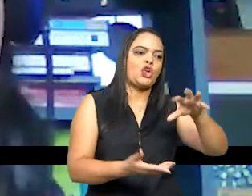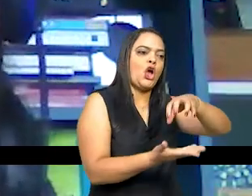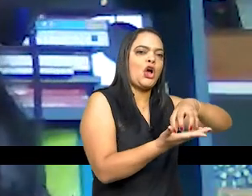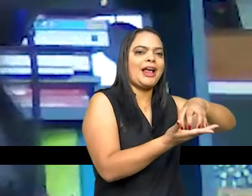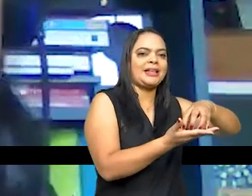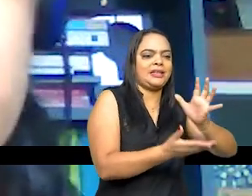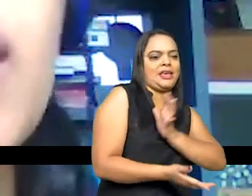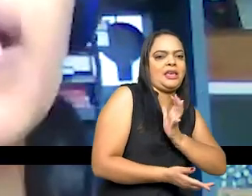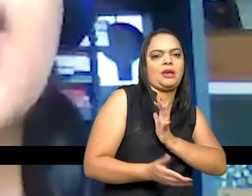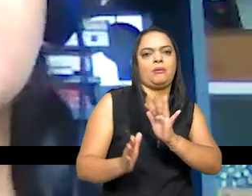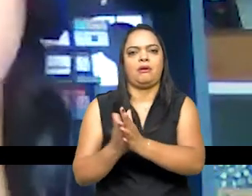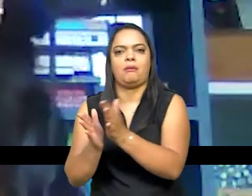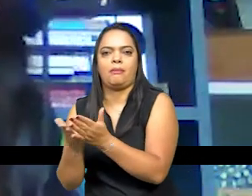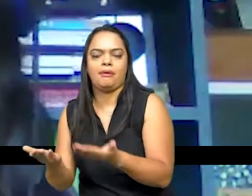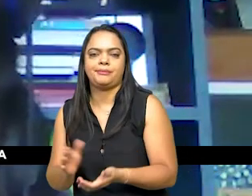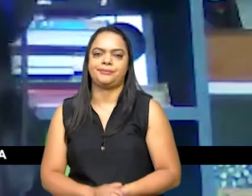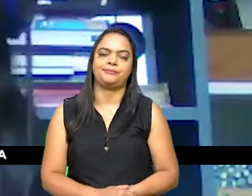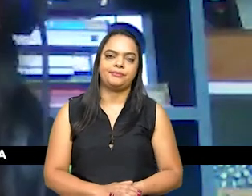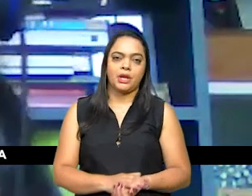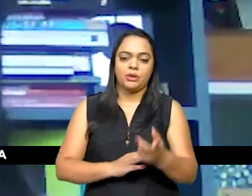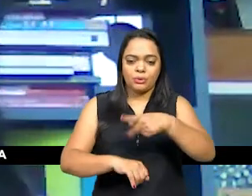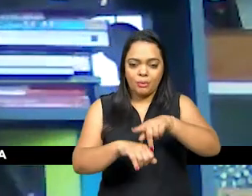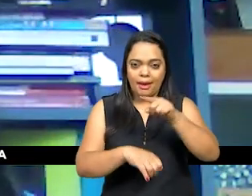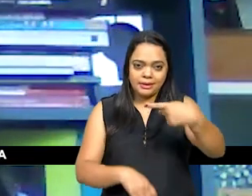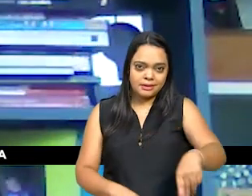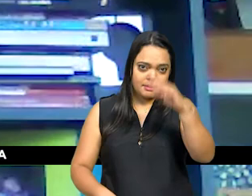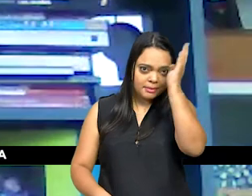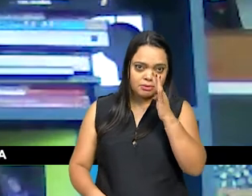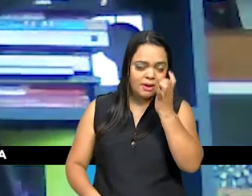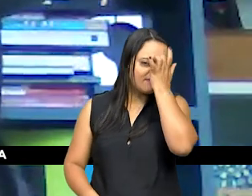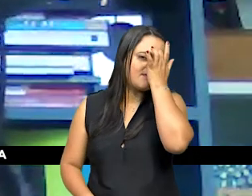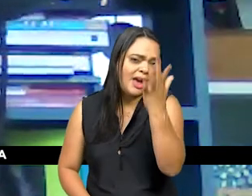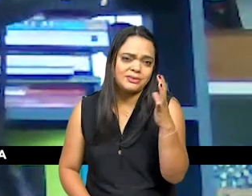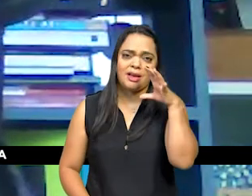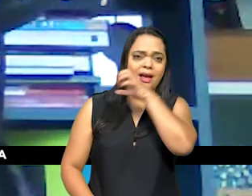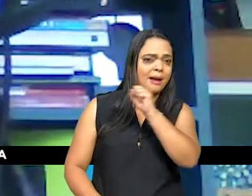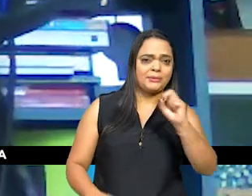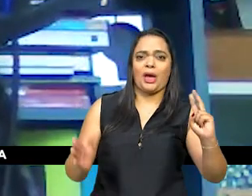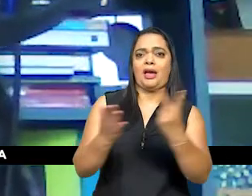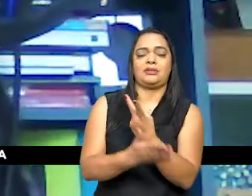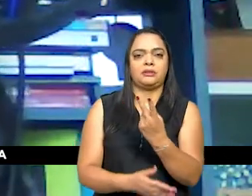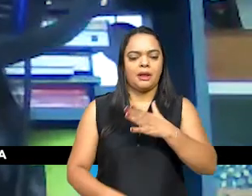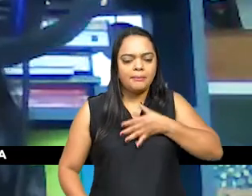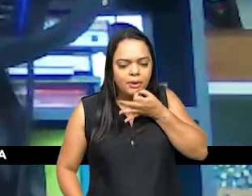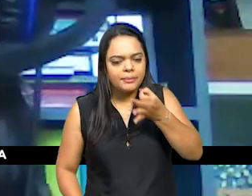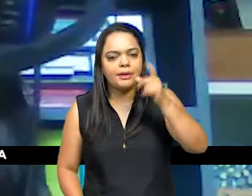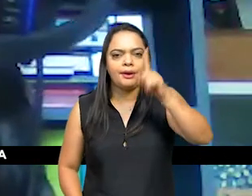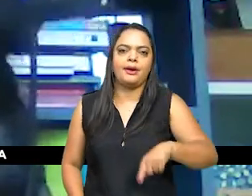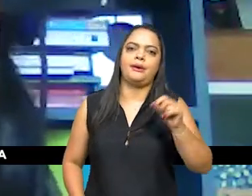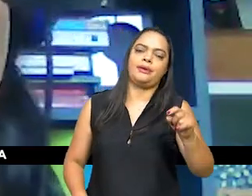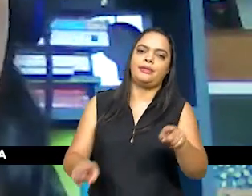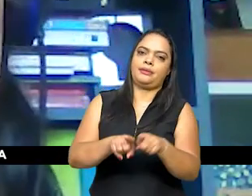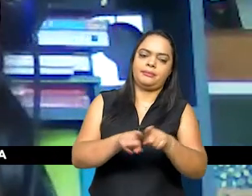desigual como o nosso, isso é muito fácil, é muito rápido de acontecer. Então, para mim, esse é um ponto assim,